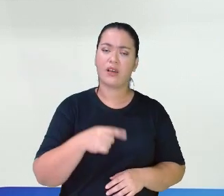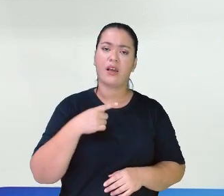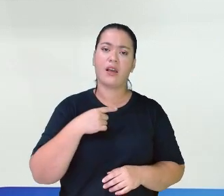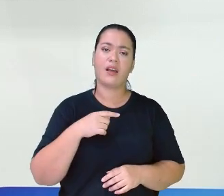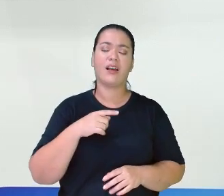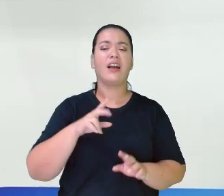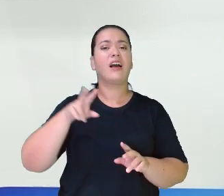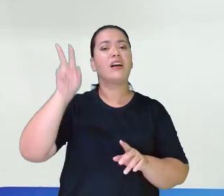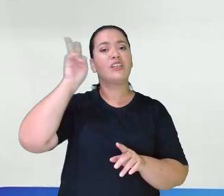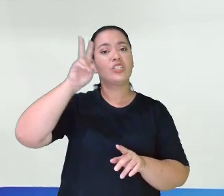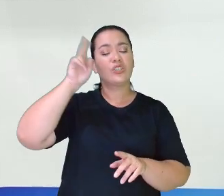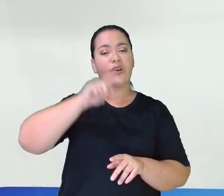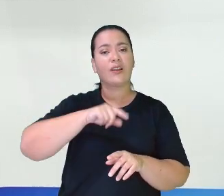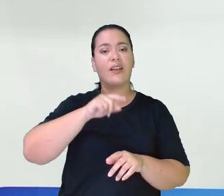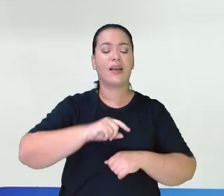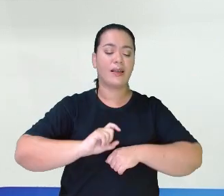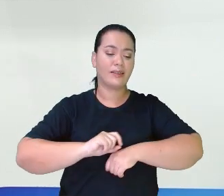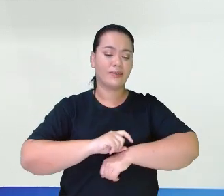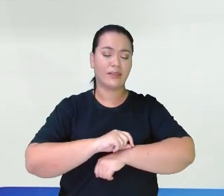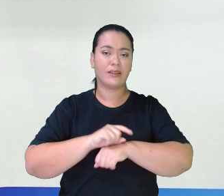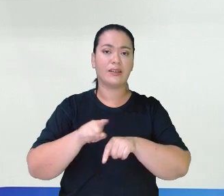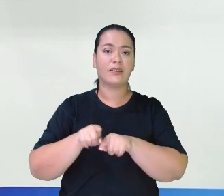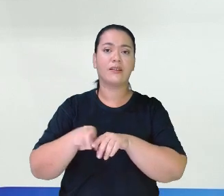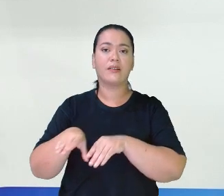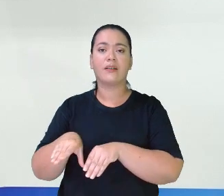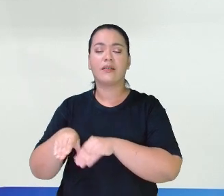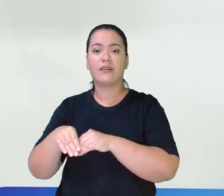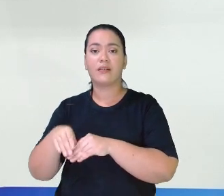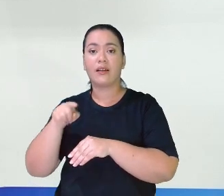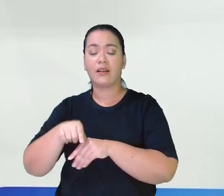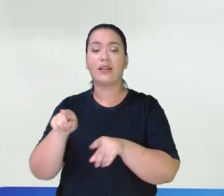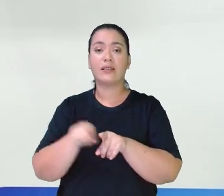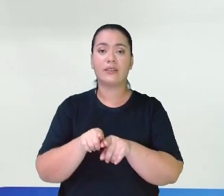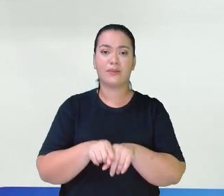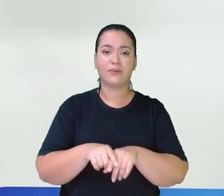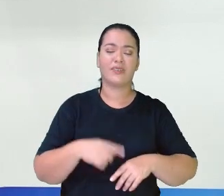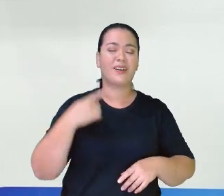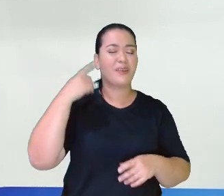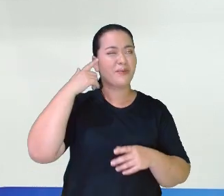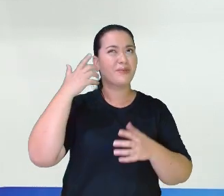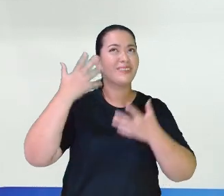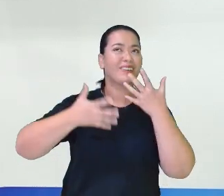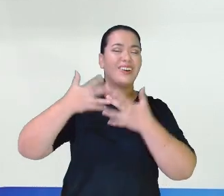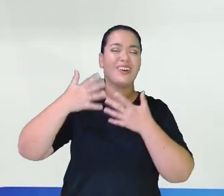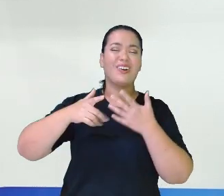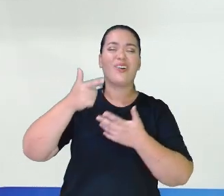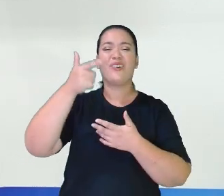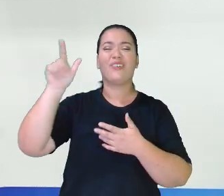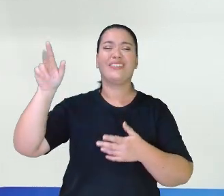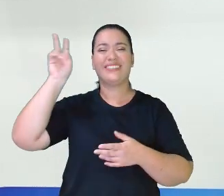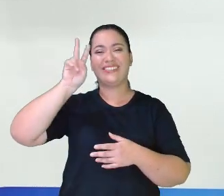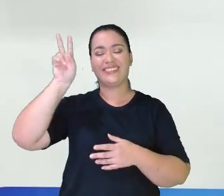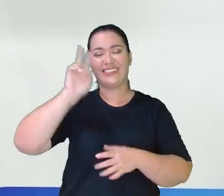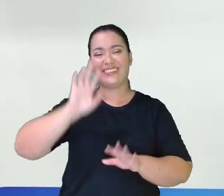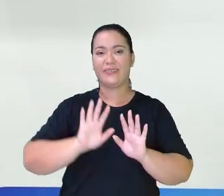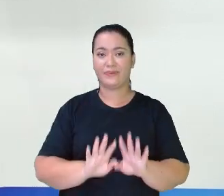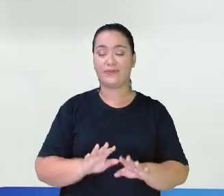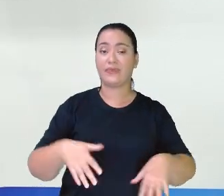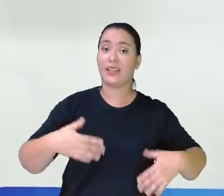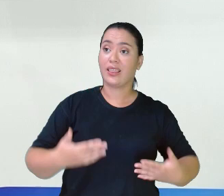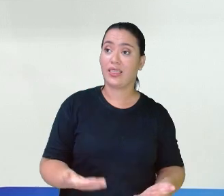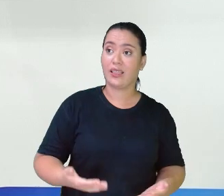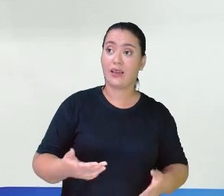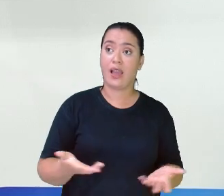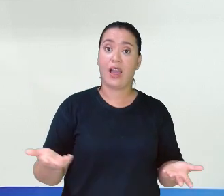da lebre, ó, da cigarra e das formigas, porque ele também escreveu a lebre e a tartaruga, e a mente agora foi longe, não é? Então,